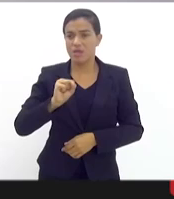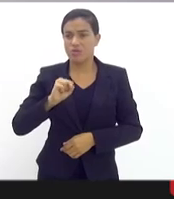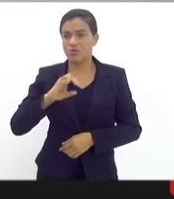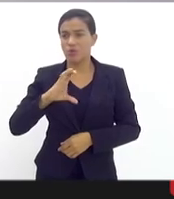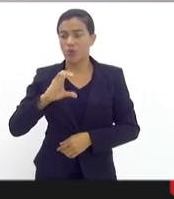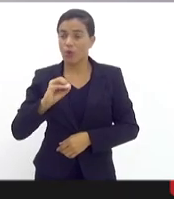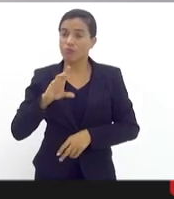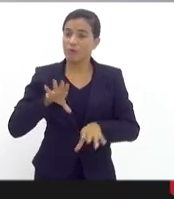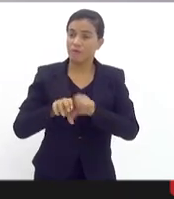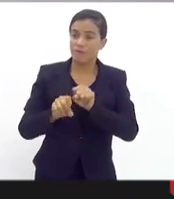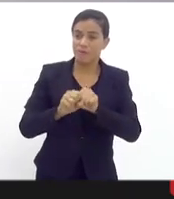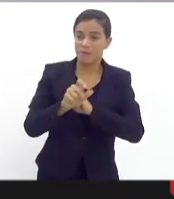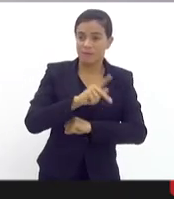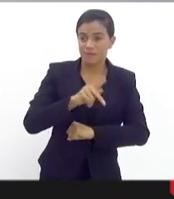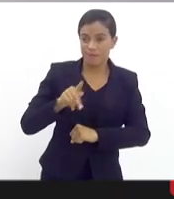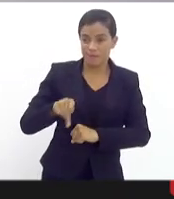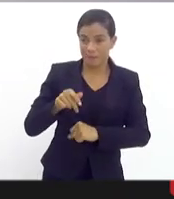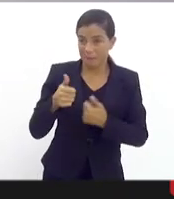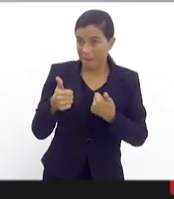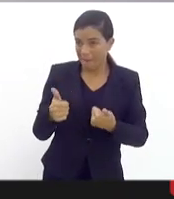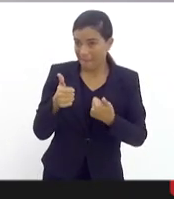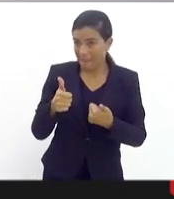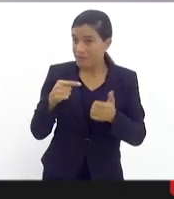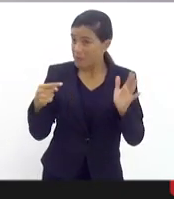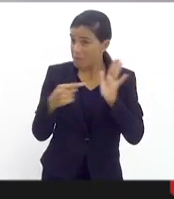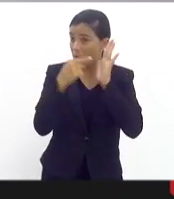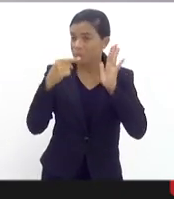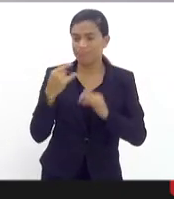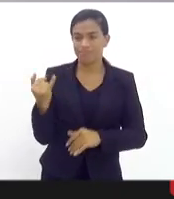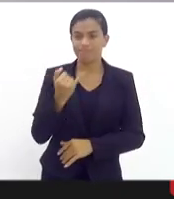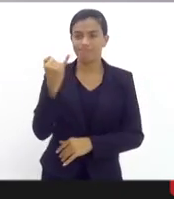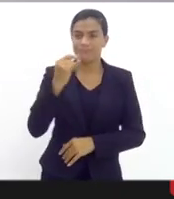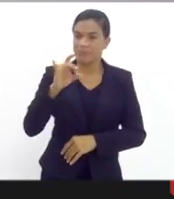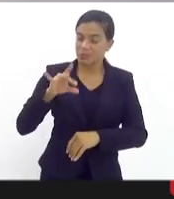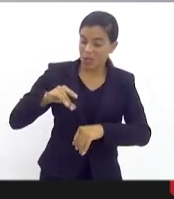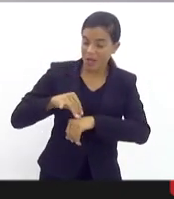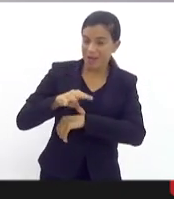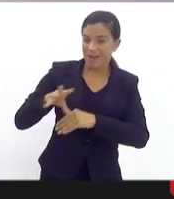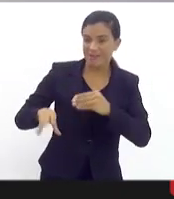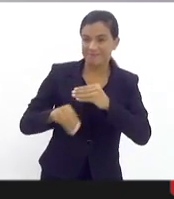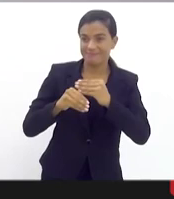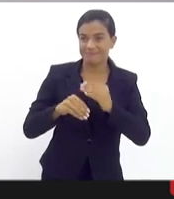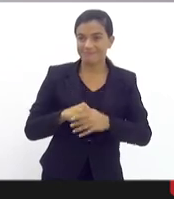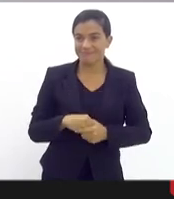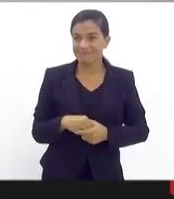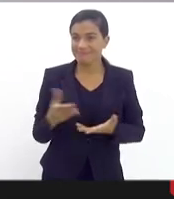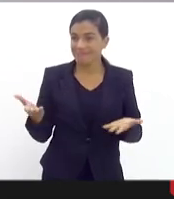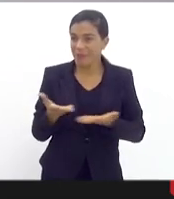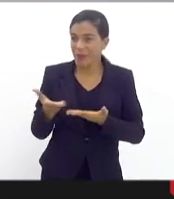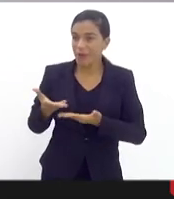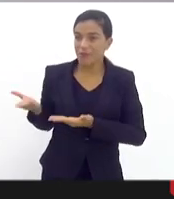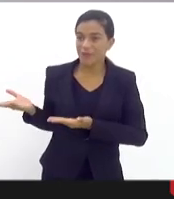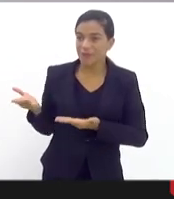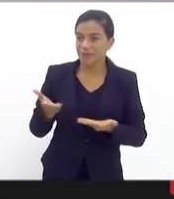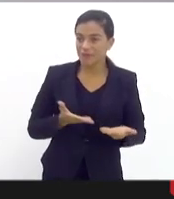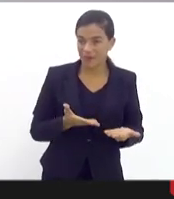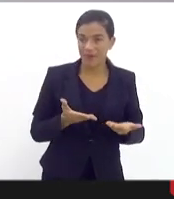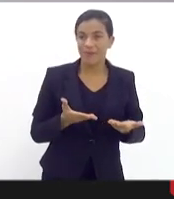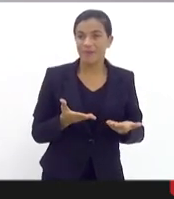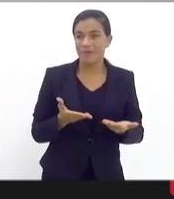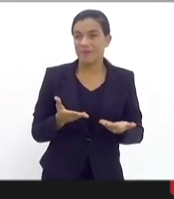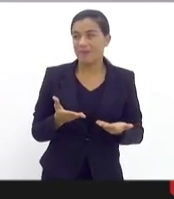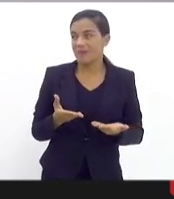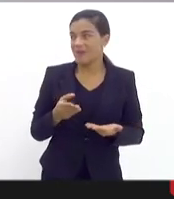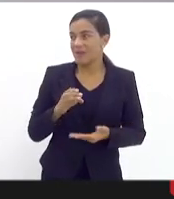formação dos professores. Então, você trouxe aí um ponto realmente muito importante, só para registrar. Então, eu vou chamar agora,